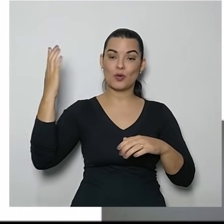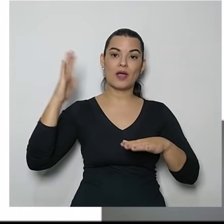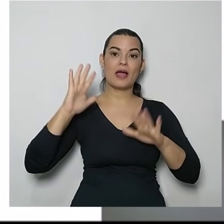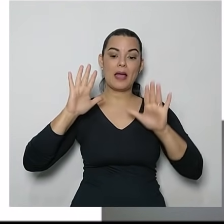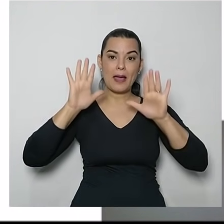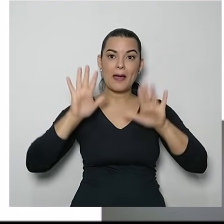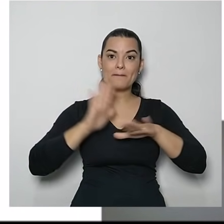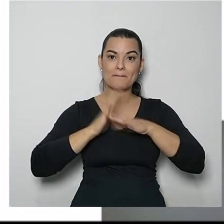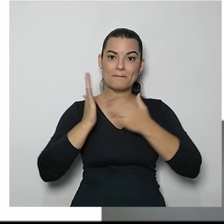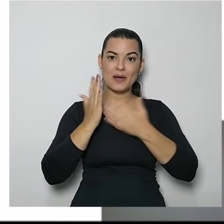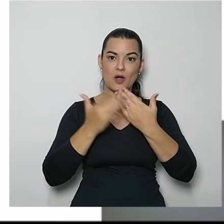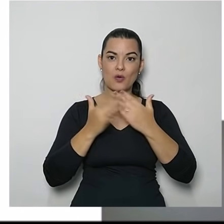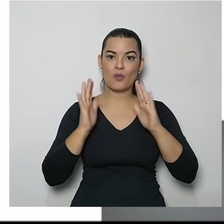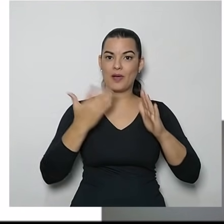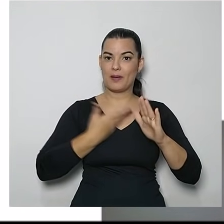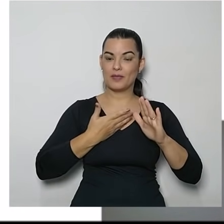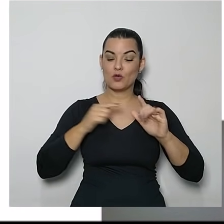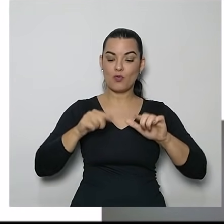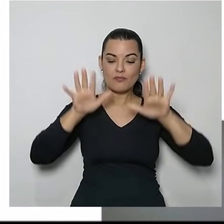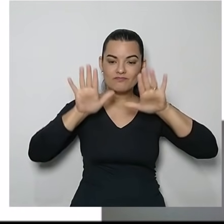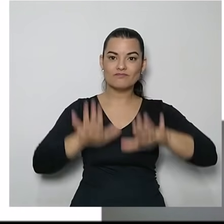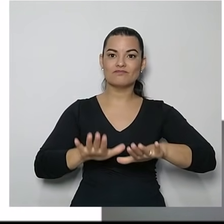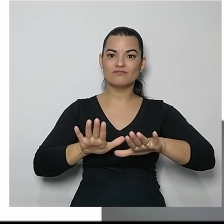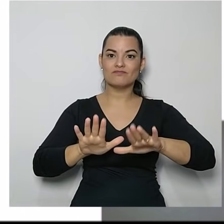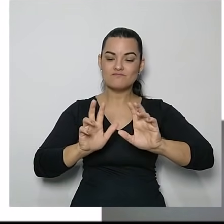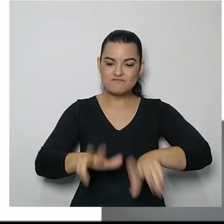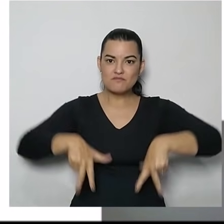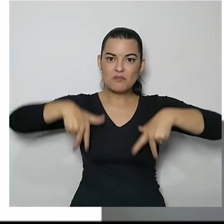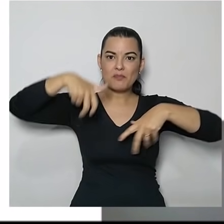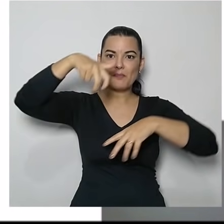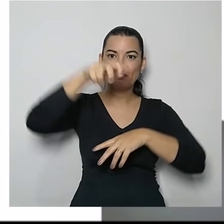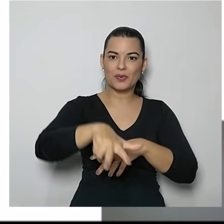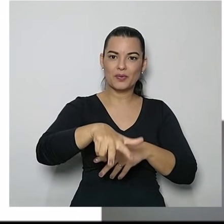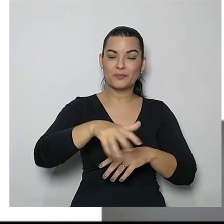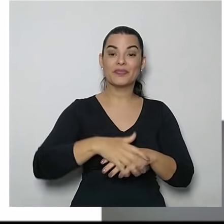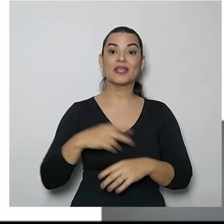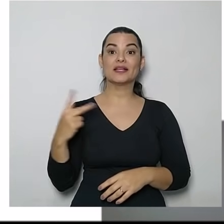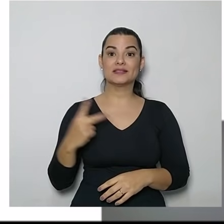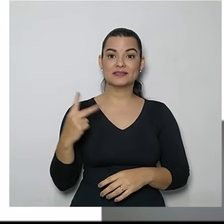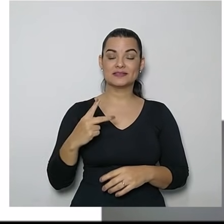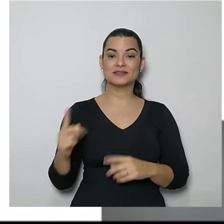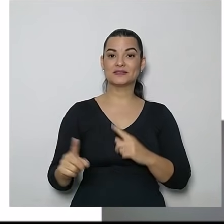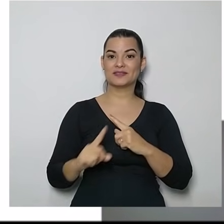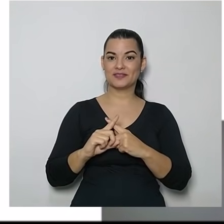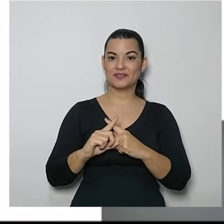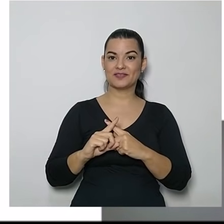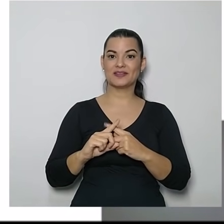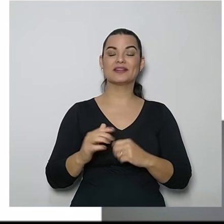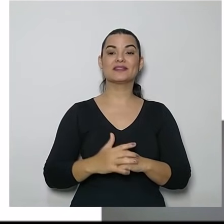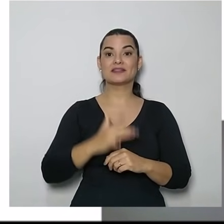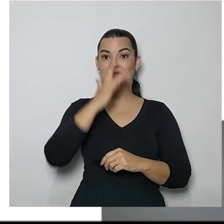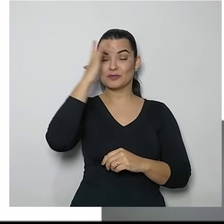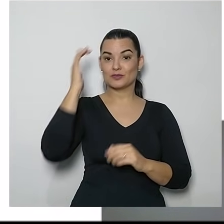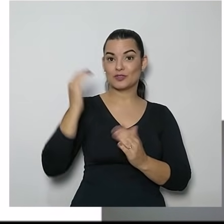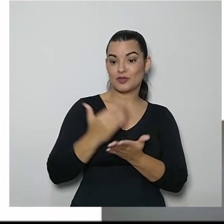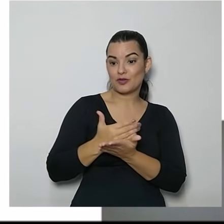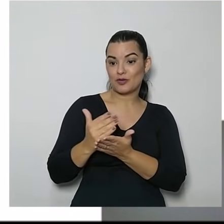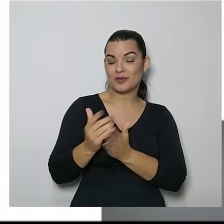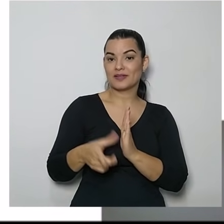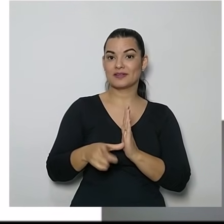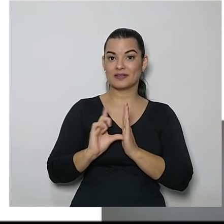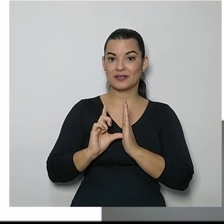e saltar sobre ela. Na segunda vez que o participante que iniciou a brincadeira, por